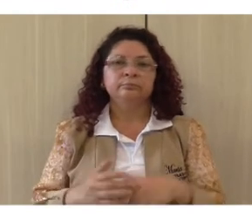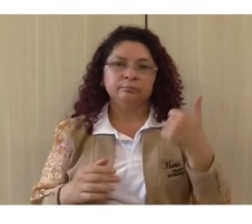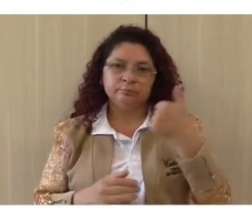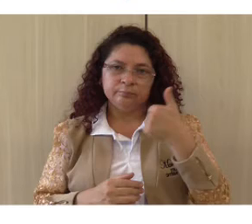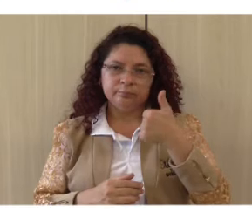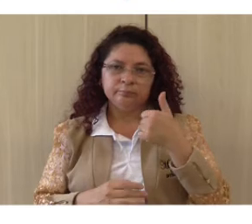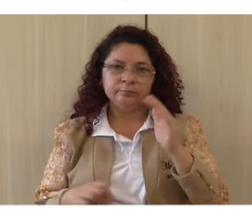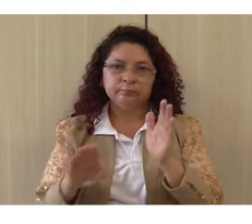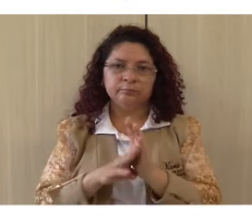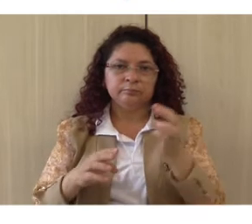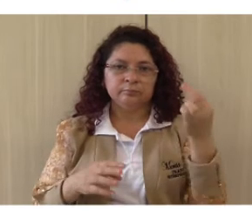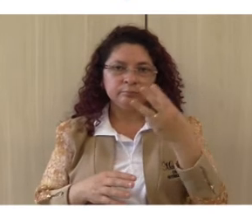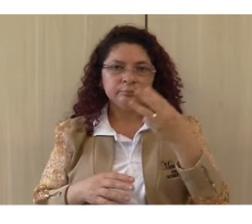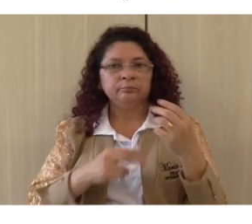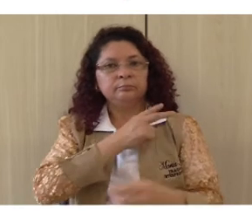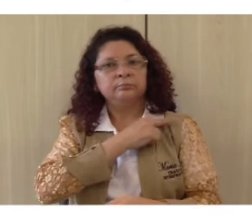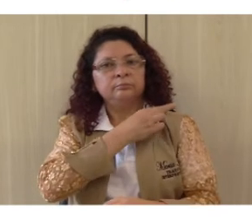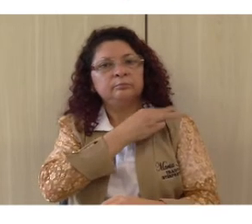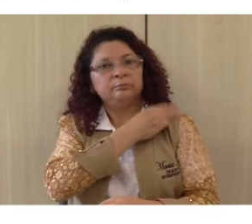primeiro ao terceiro ano do ensino médio.